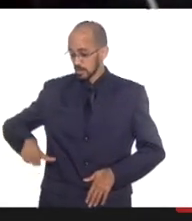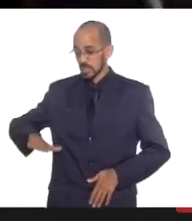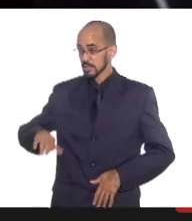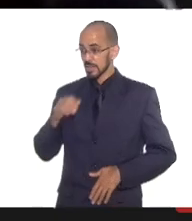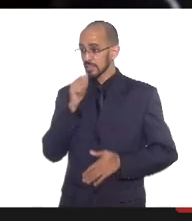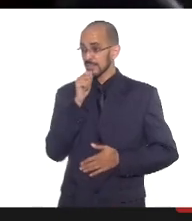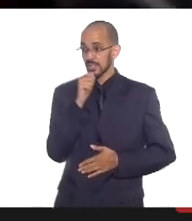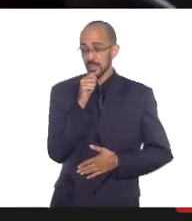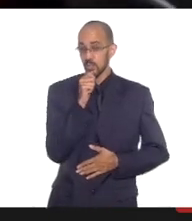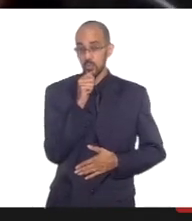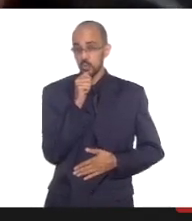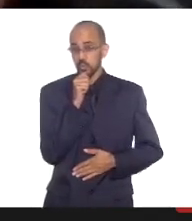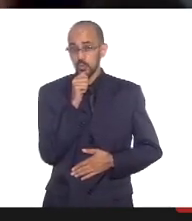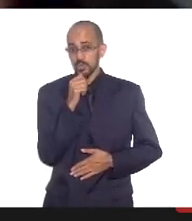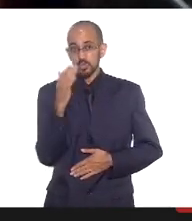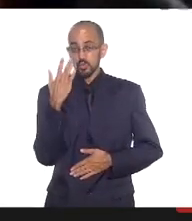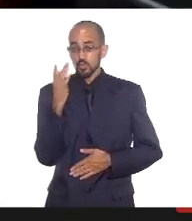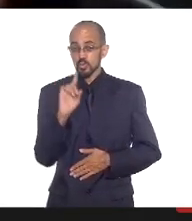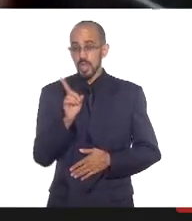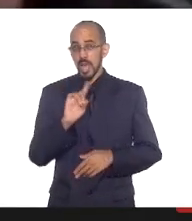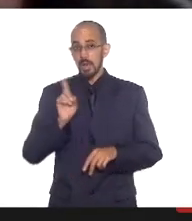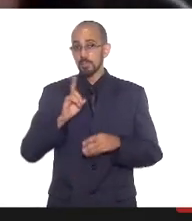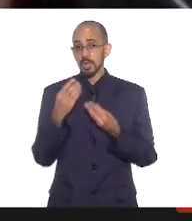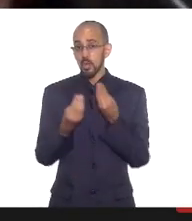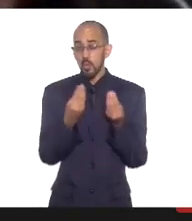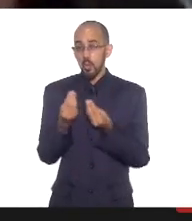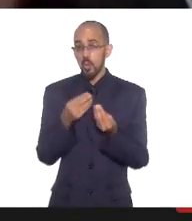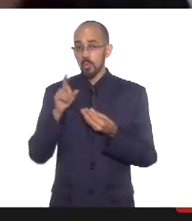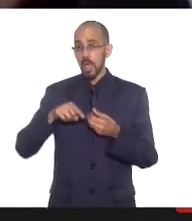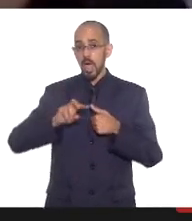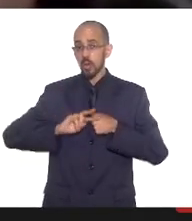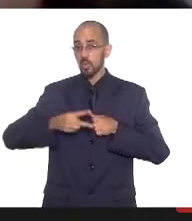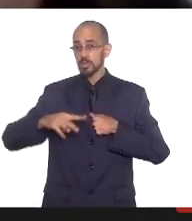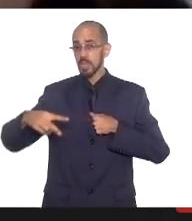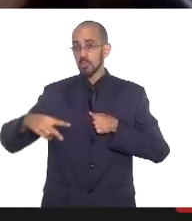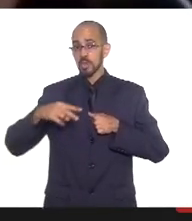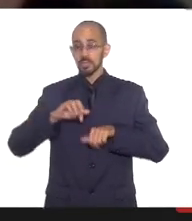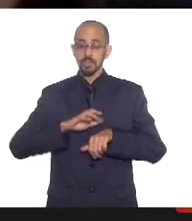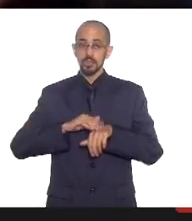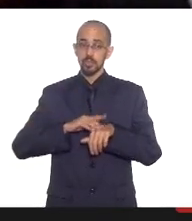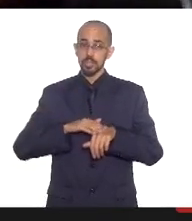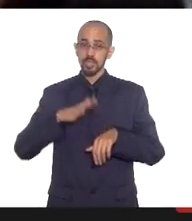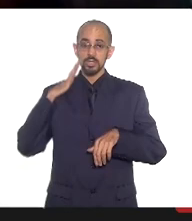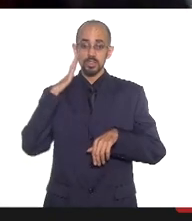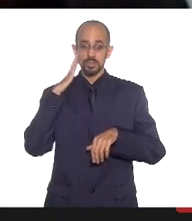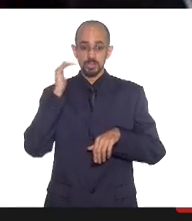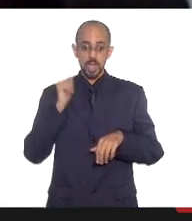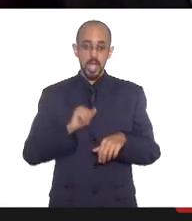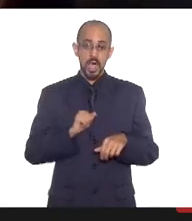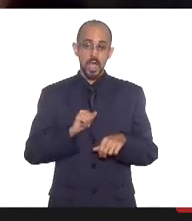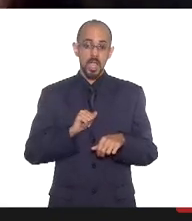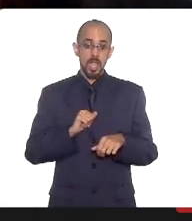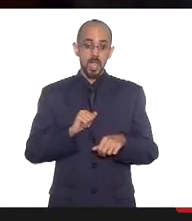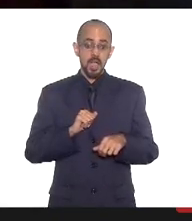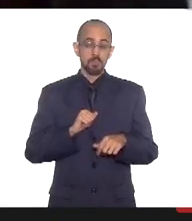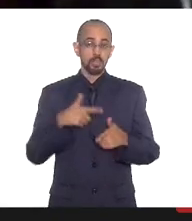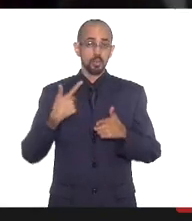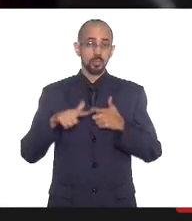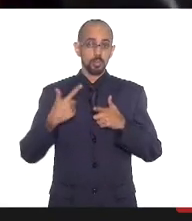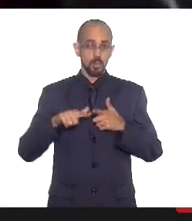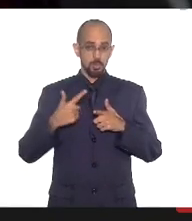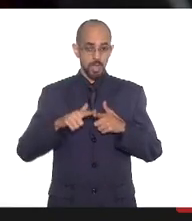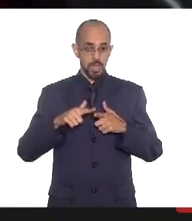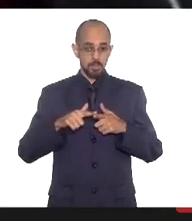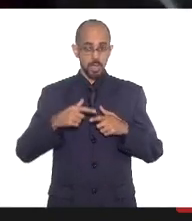hoje nós nem sabemos ombros como respondem a essa doença a gente sabe da síndrome inflamatória multi sistêmica